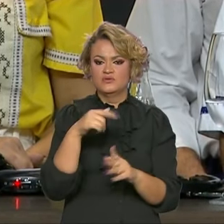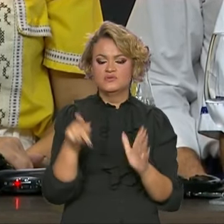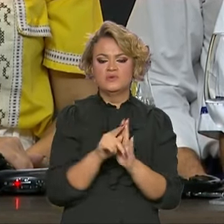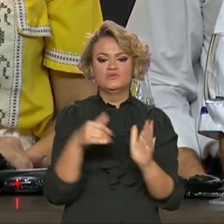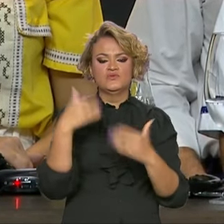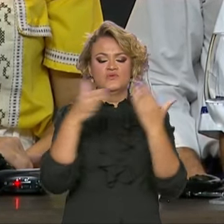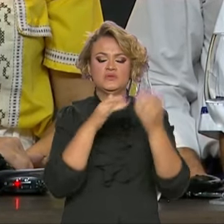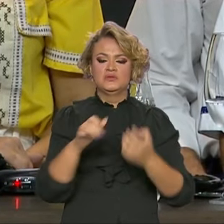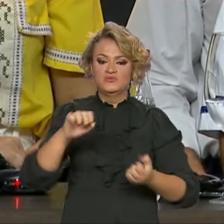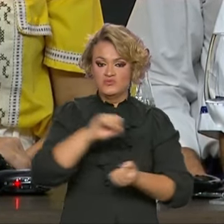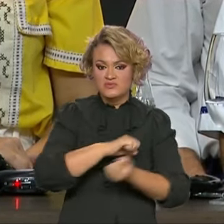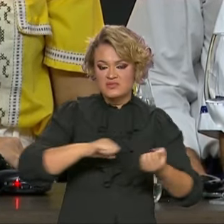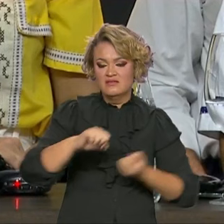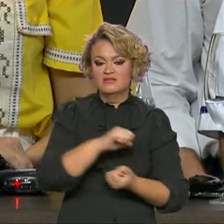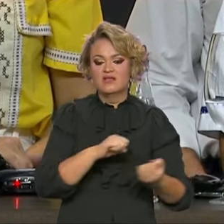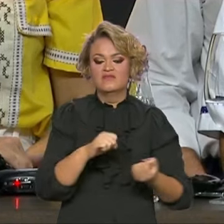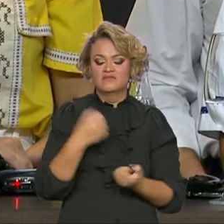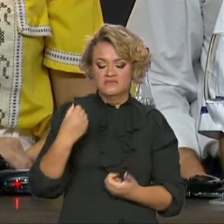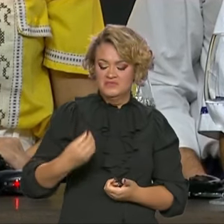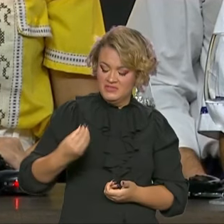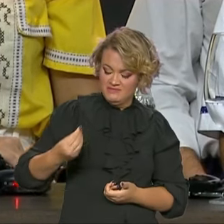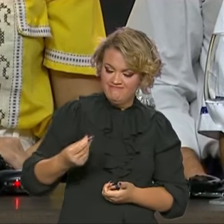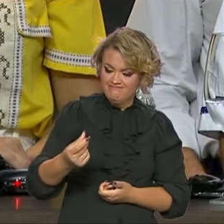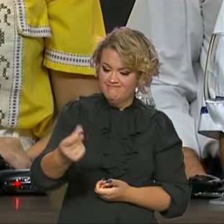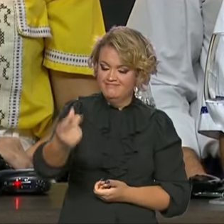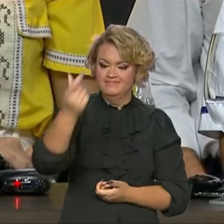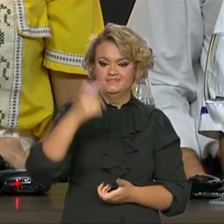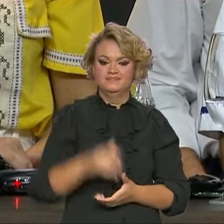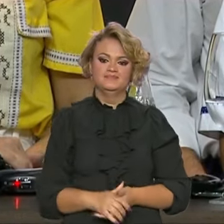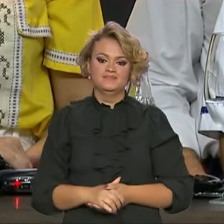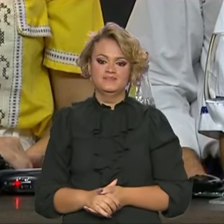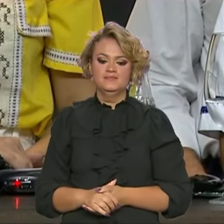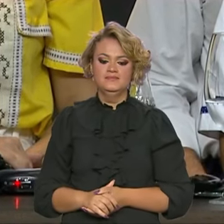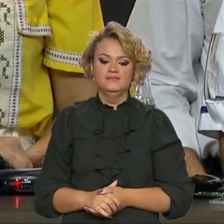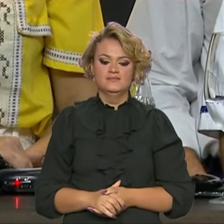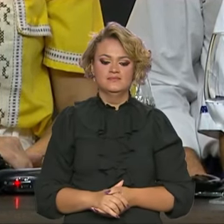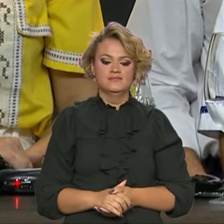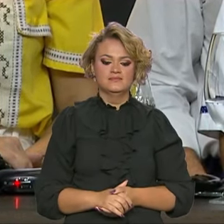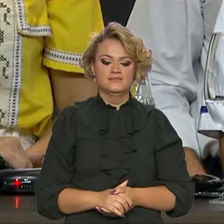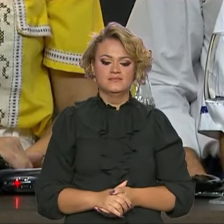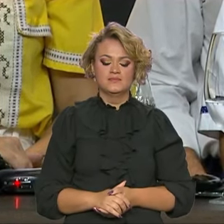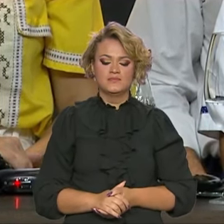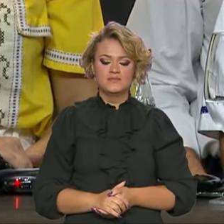desenvolvimento sustentável terá vida longa e amplo alcance.